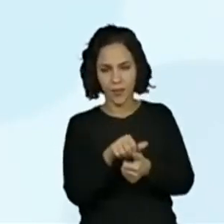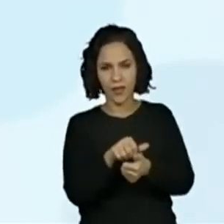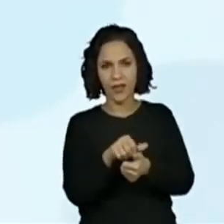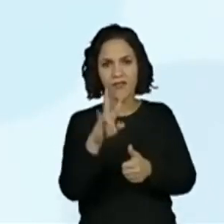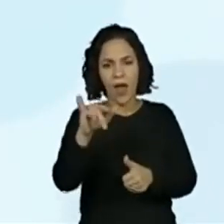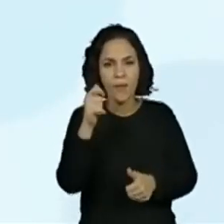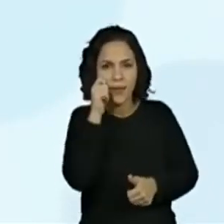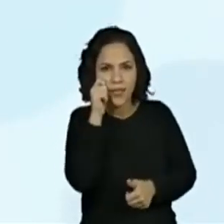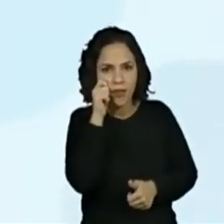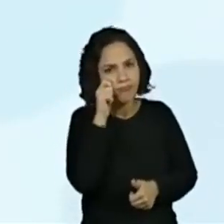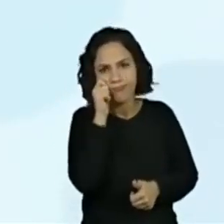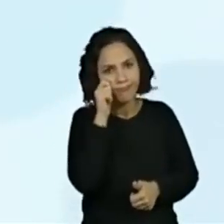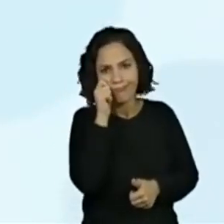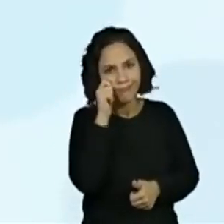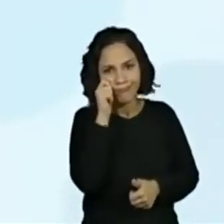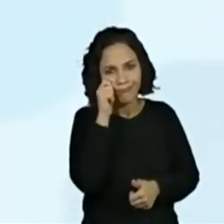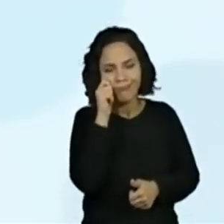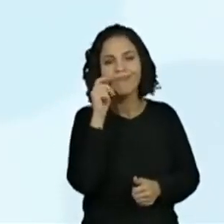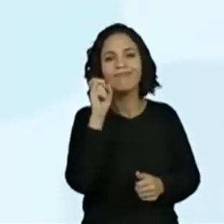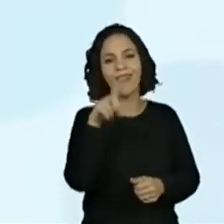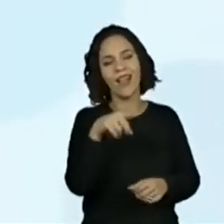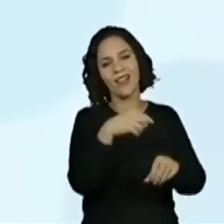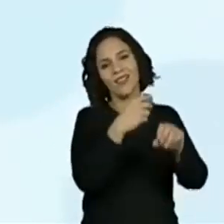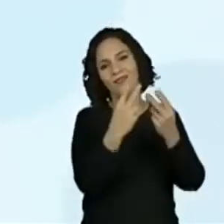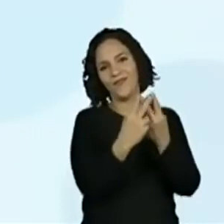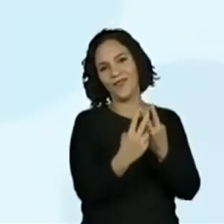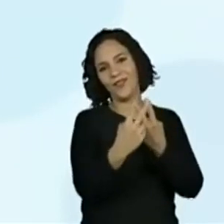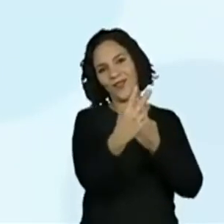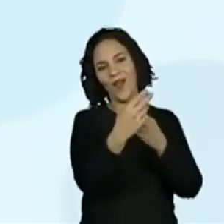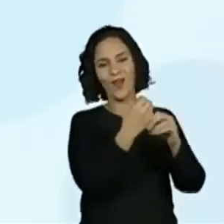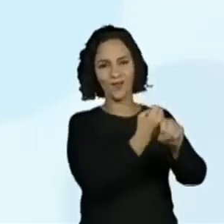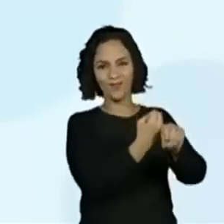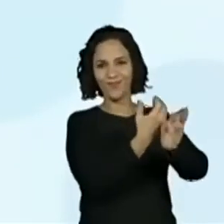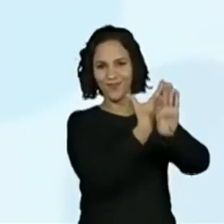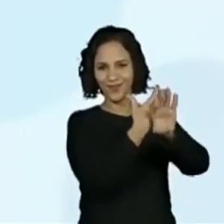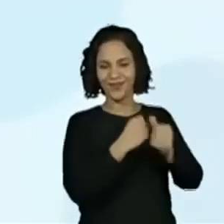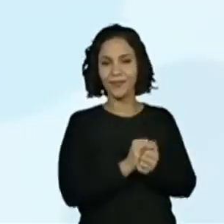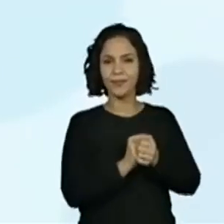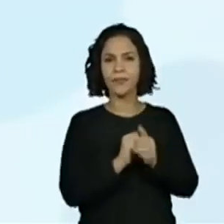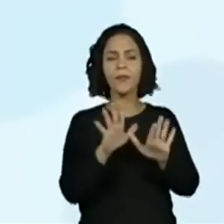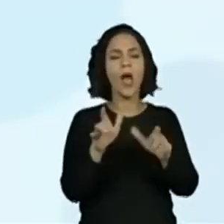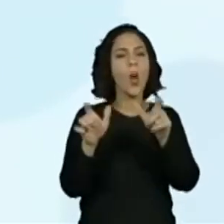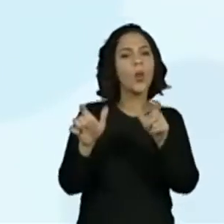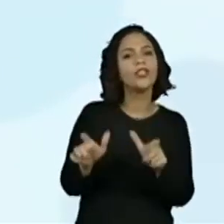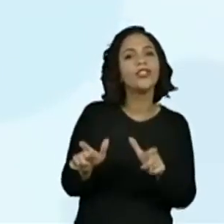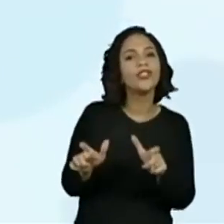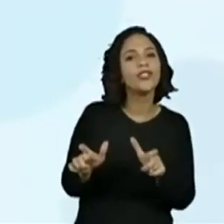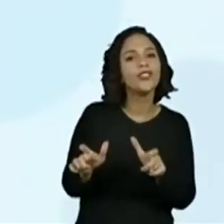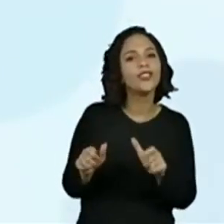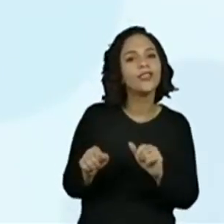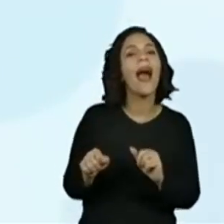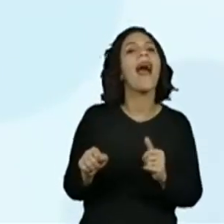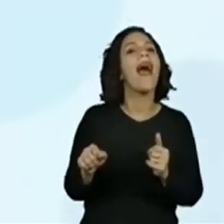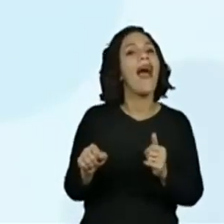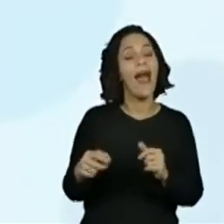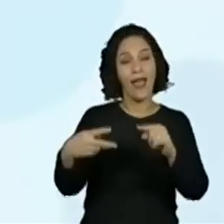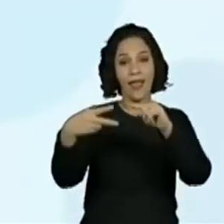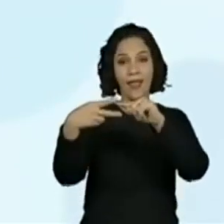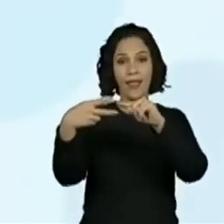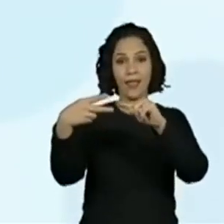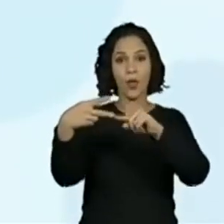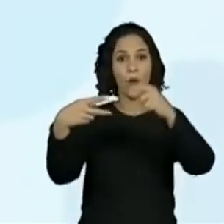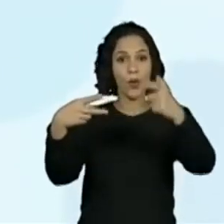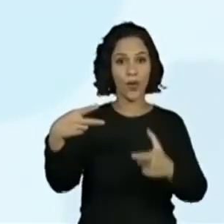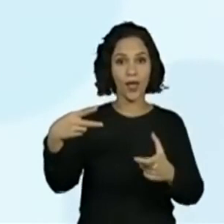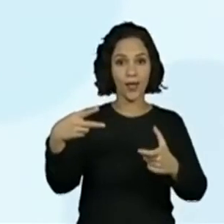Prêmio Nobel em sessões virtuais. Isso. Serão virtuais, né, este ano. E onde vai acontecer isso? Ah, vão ser os eventos,